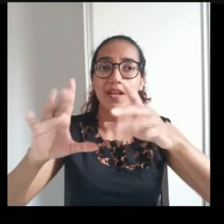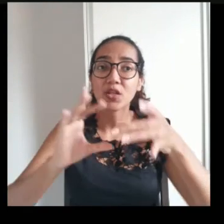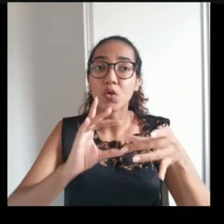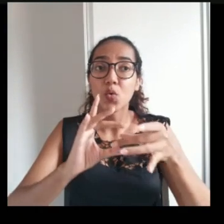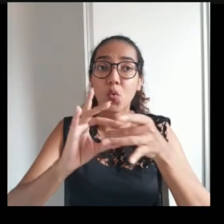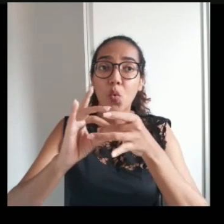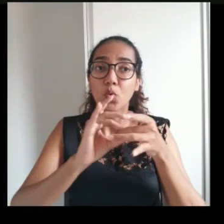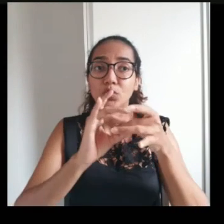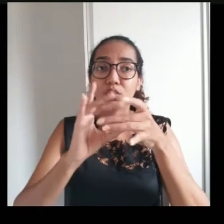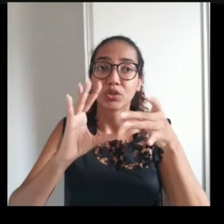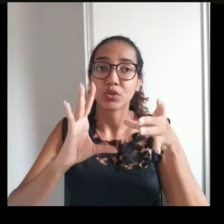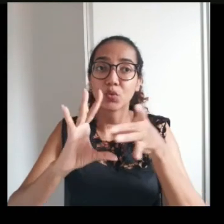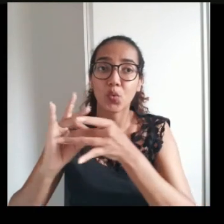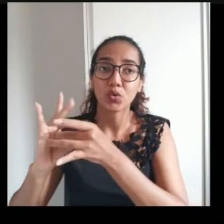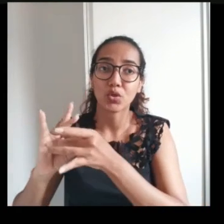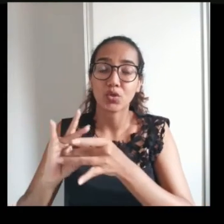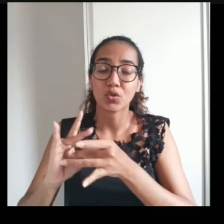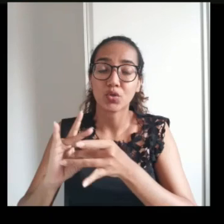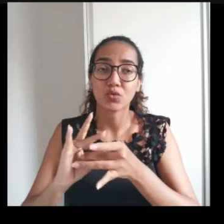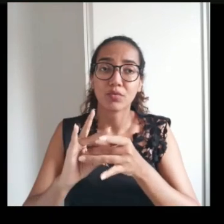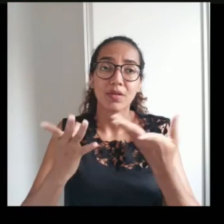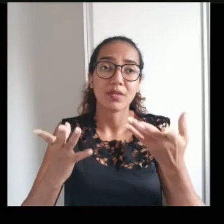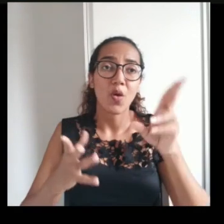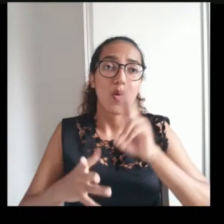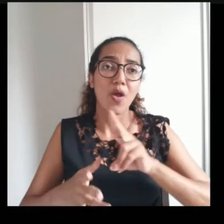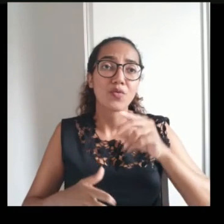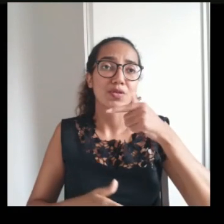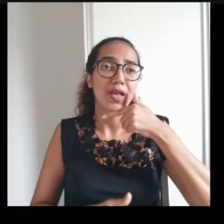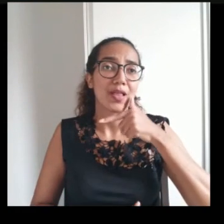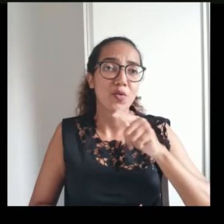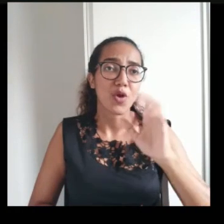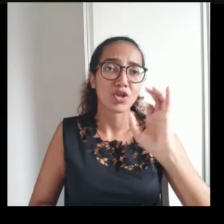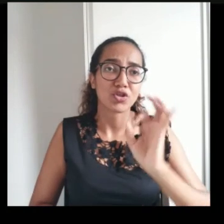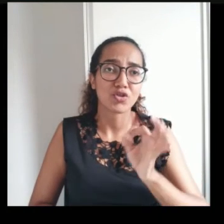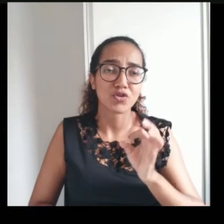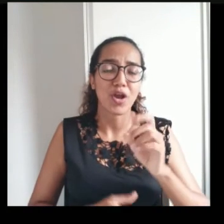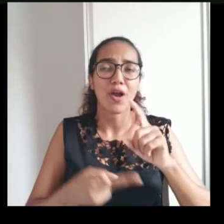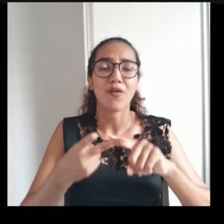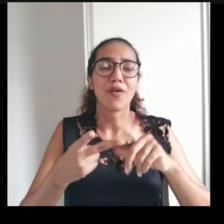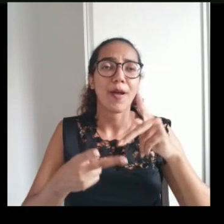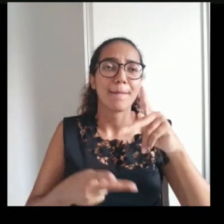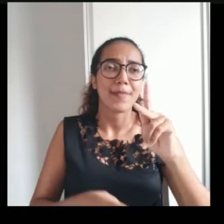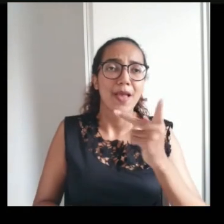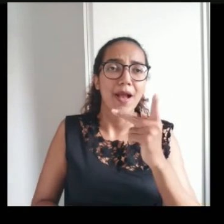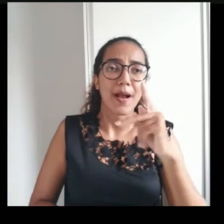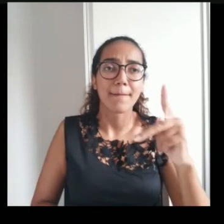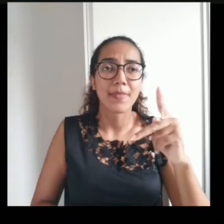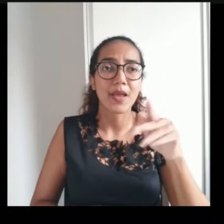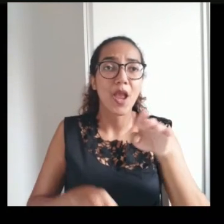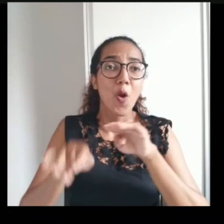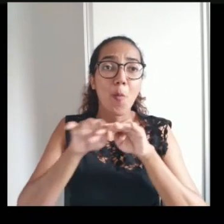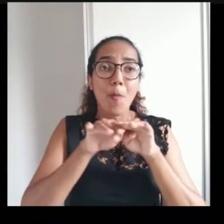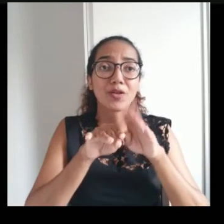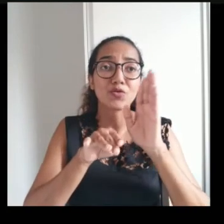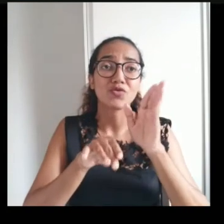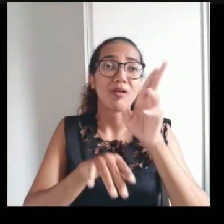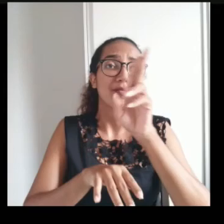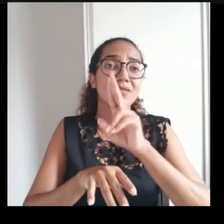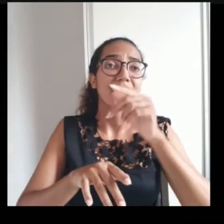hoje é utilizado tanto em Java quanto em PHP, qualquer outra linguagem. Se implementa esse padrão de acordo com a linguagem.